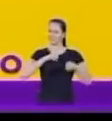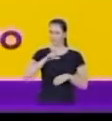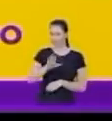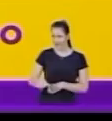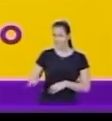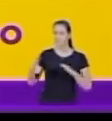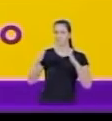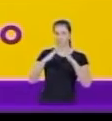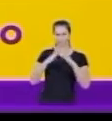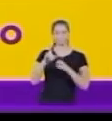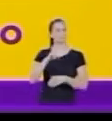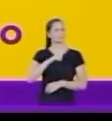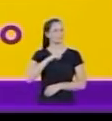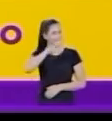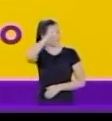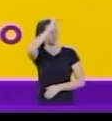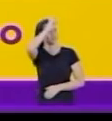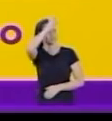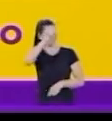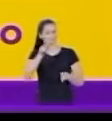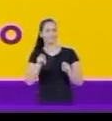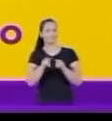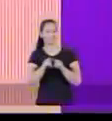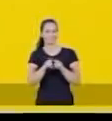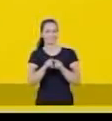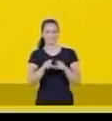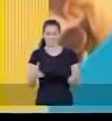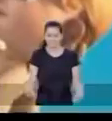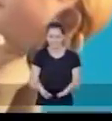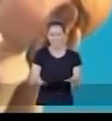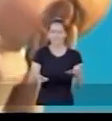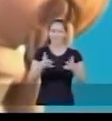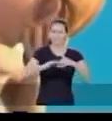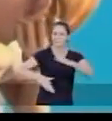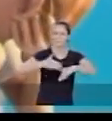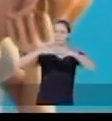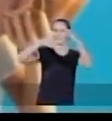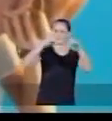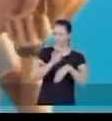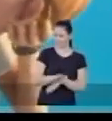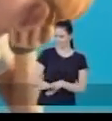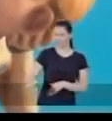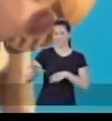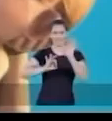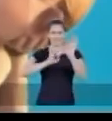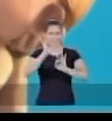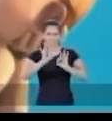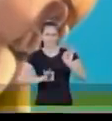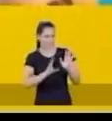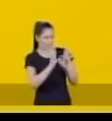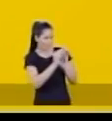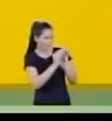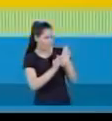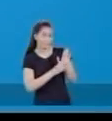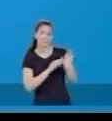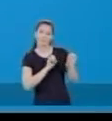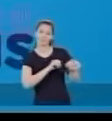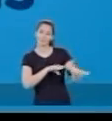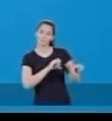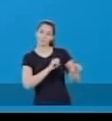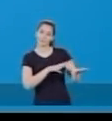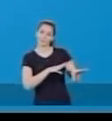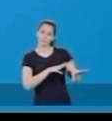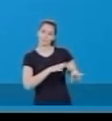Tem Criança em Casa, tem aprendizado também. E para estimular o desenvolvimento das crianças, preparamos diversos